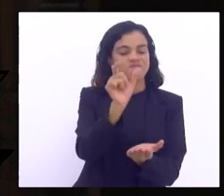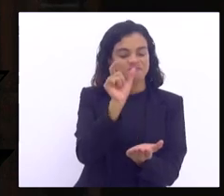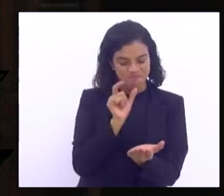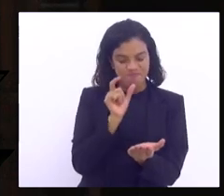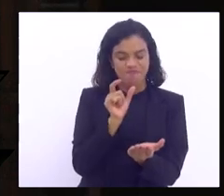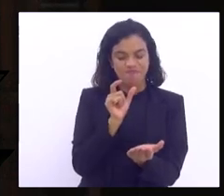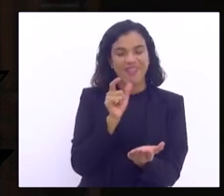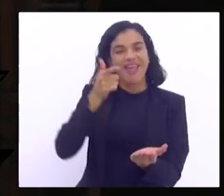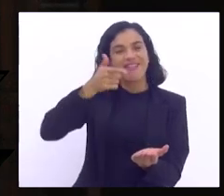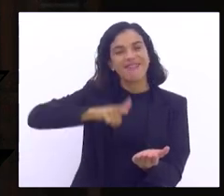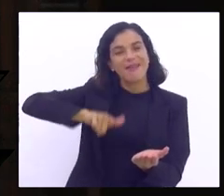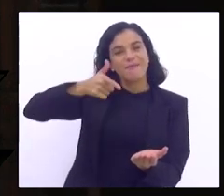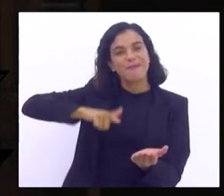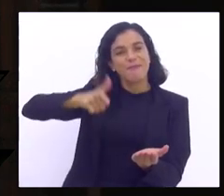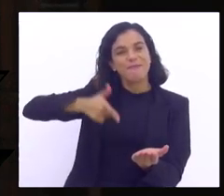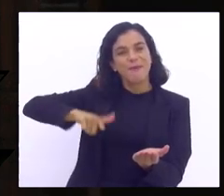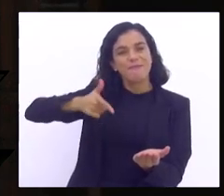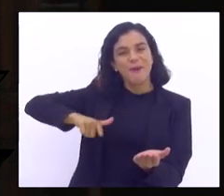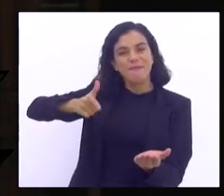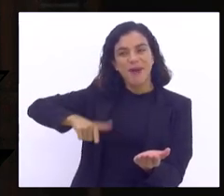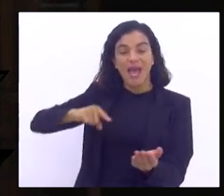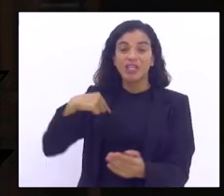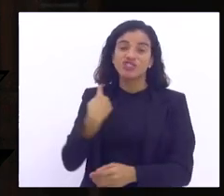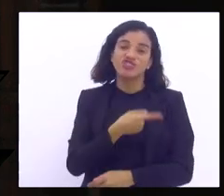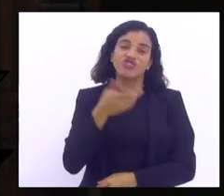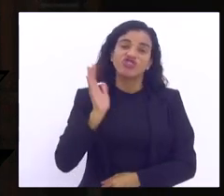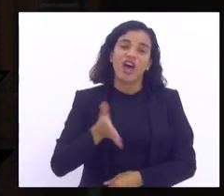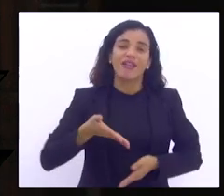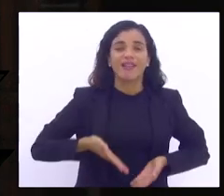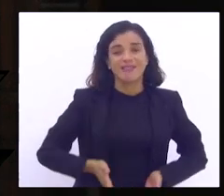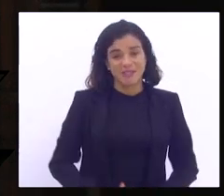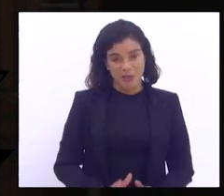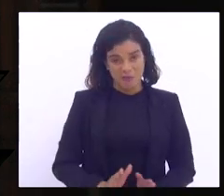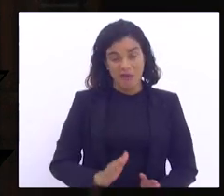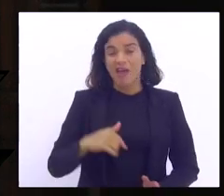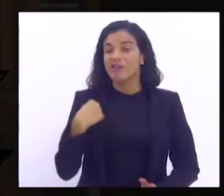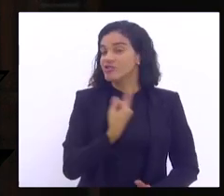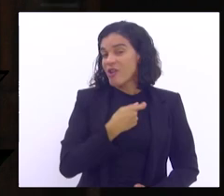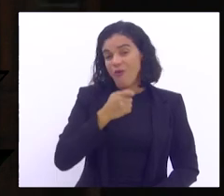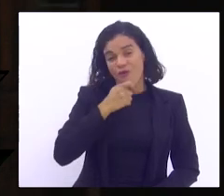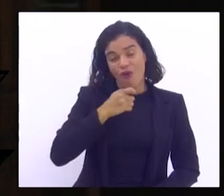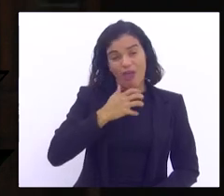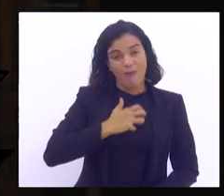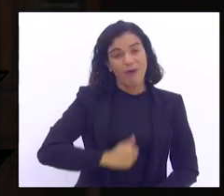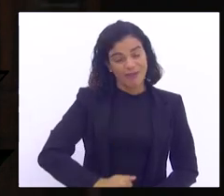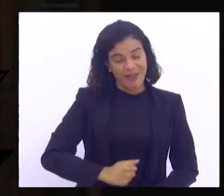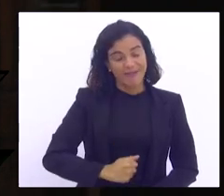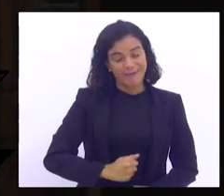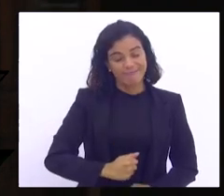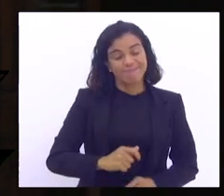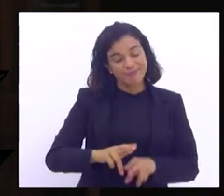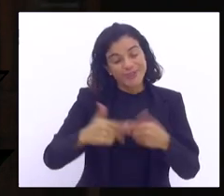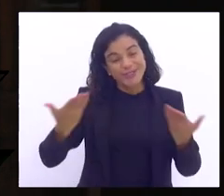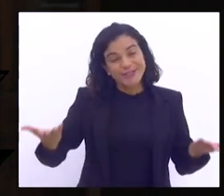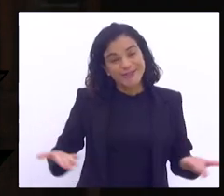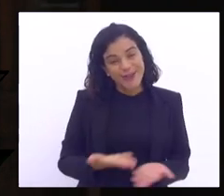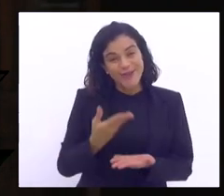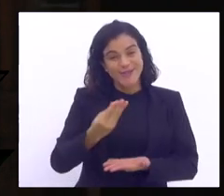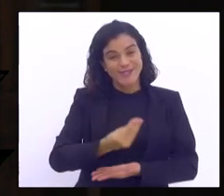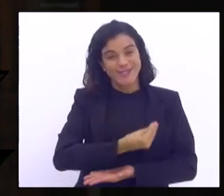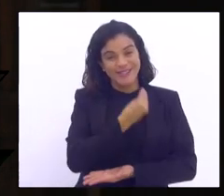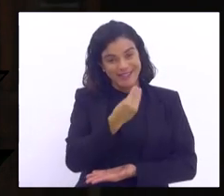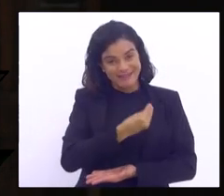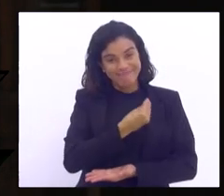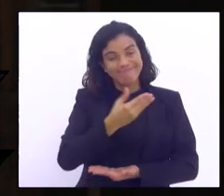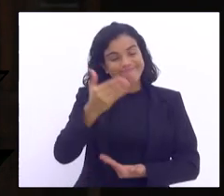são repetidas por nós, já nascidos, que não fomos abortados, por isso que estamos aqui, como ação de